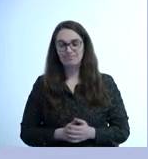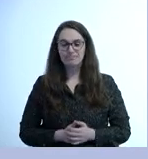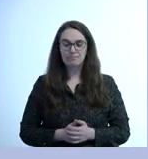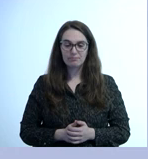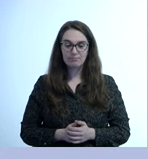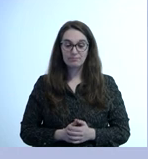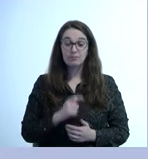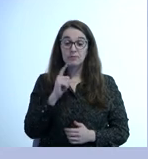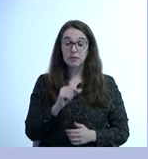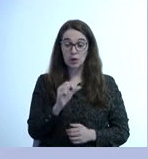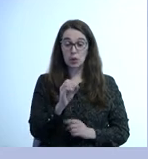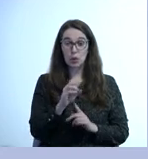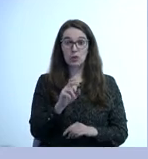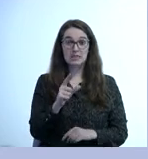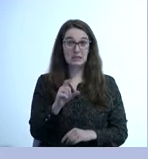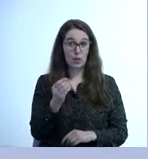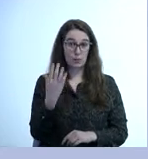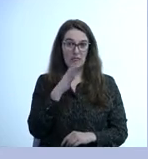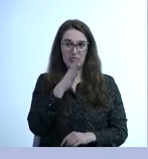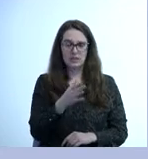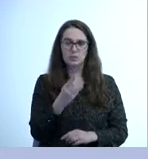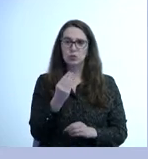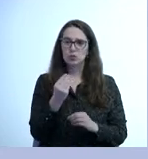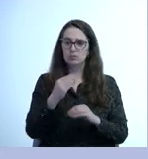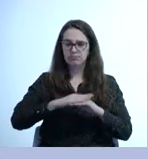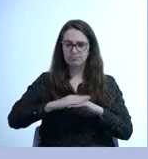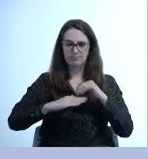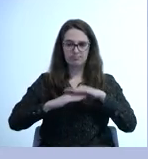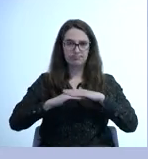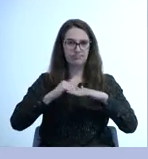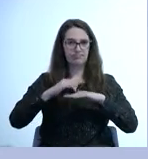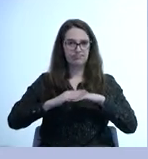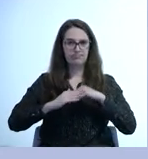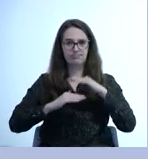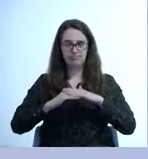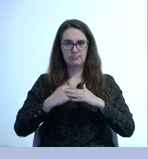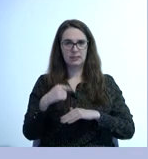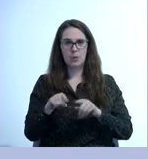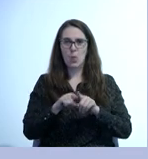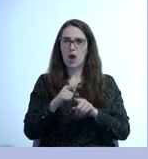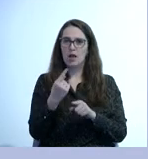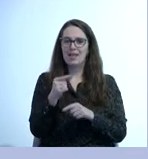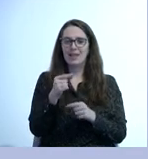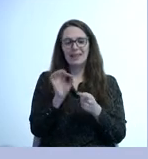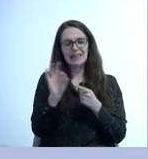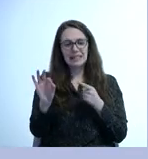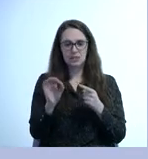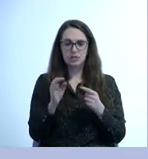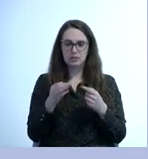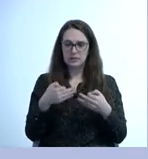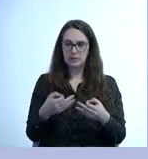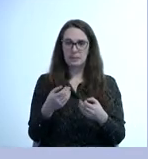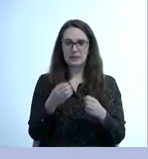dizia o Gonçalo, é um arquiteto muito matérico, muito sólido, aquelas grandes, sempre as suas grandes vigas. Eu lembro que eu fiquei sempre